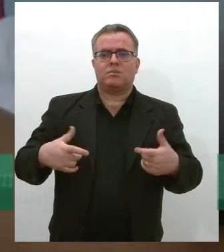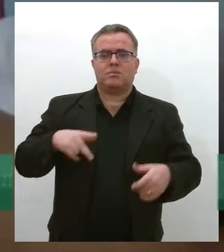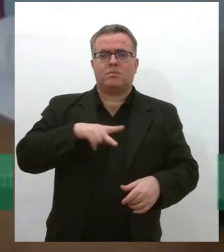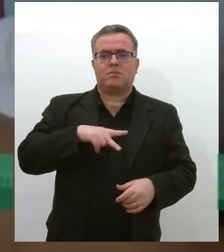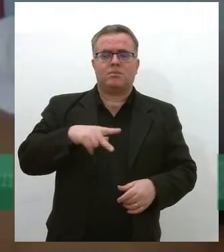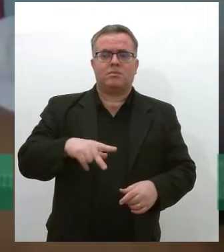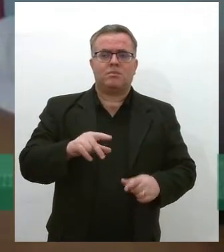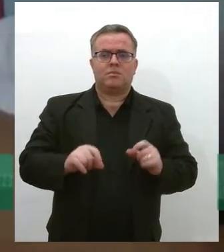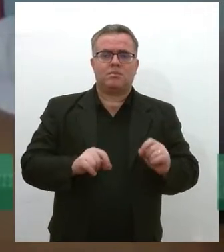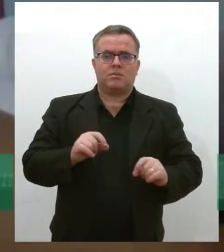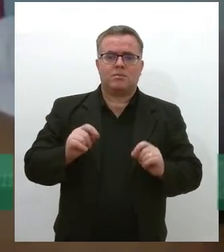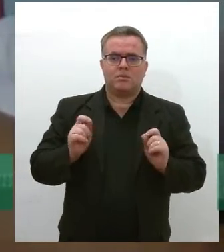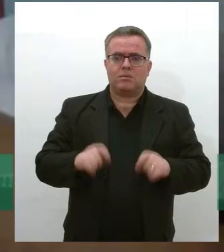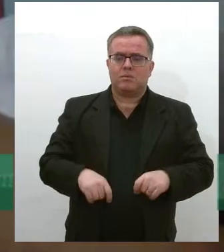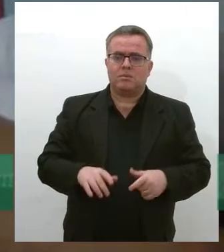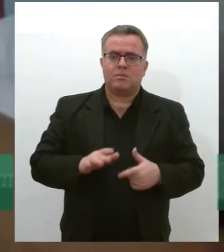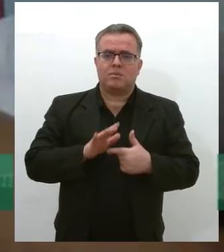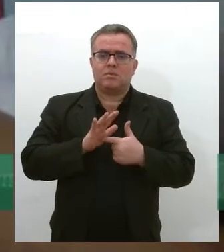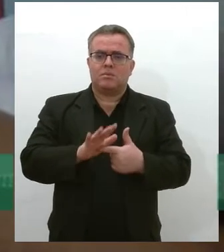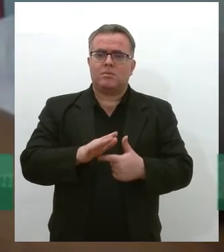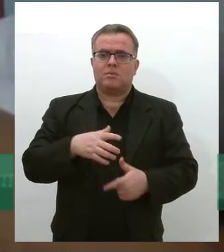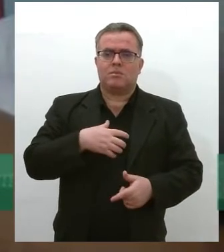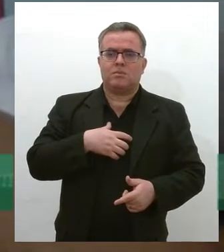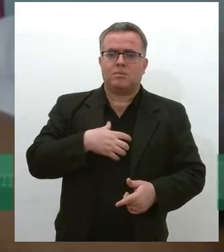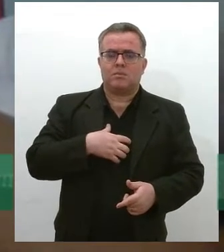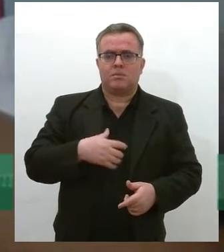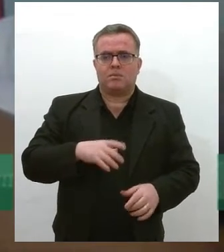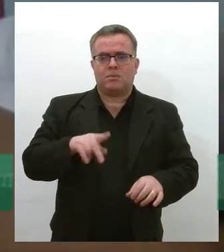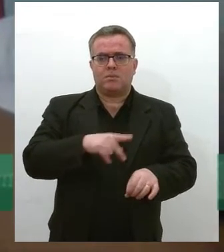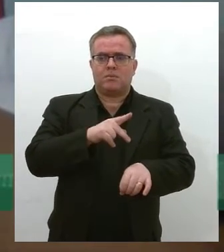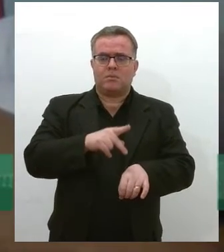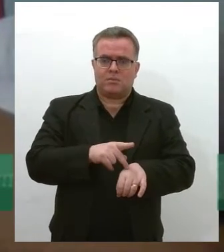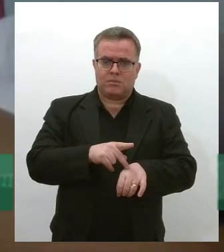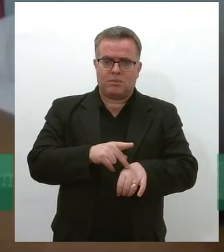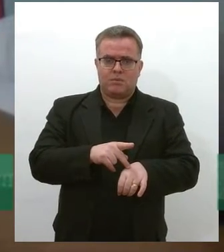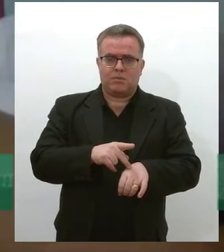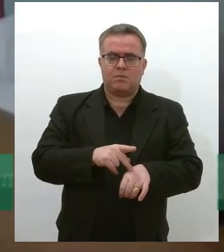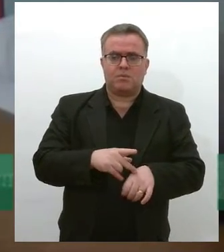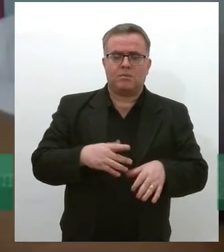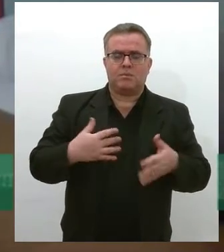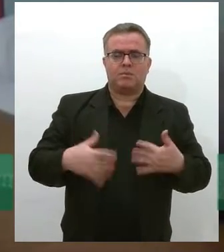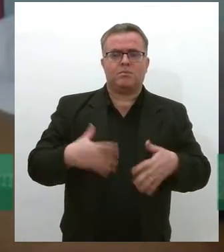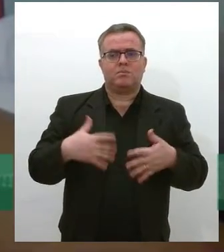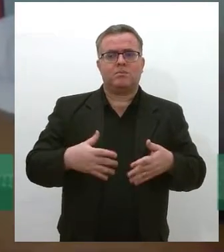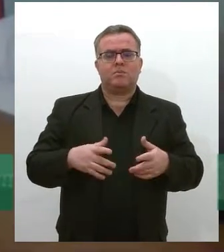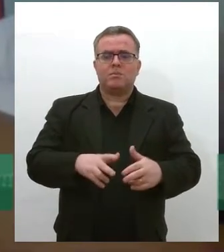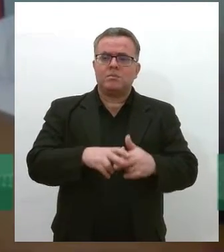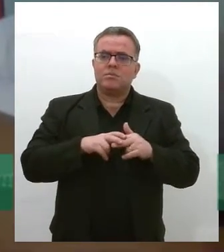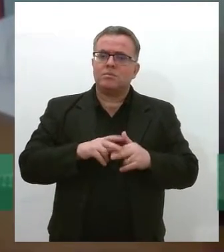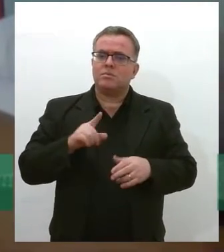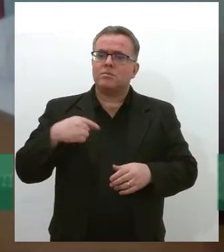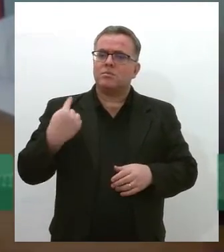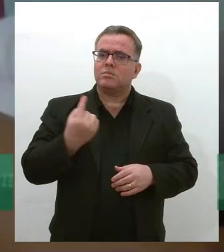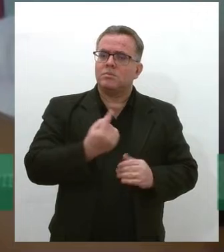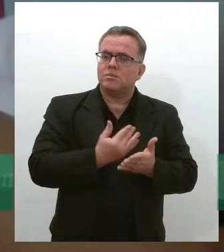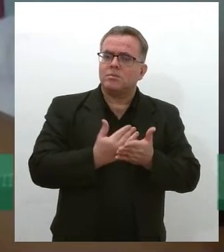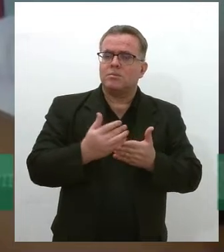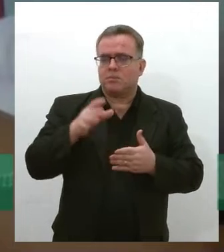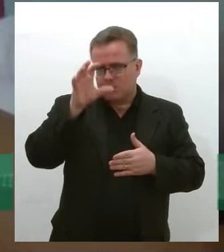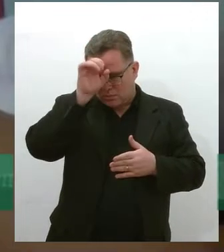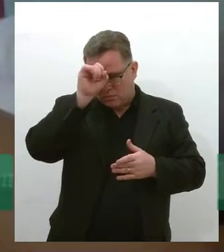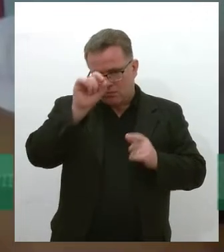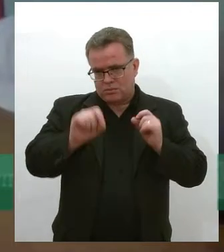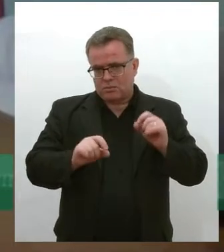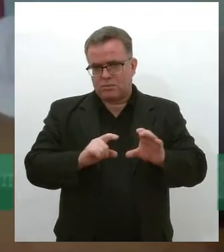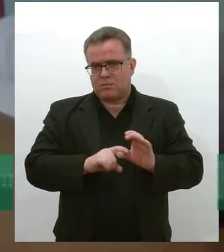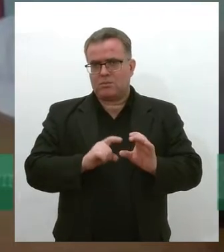sinalizava ou expressava um sentimento patriótico. É muito enganador isso, porque a gente tem que começar a compreender que a independência foi um processo que